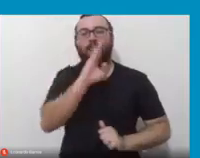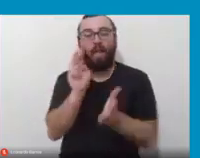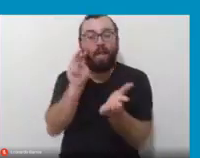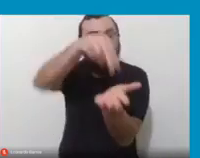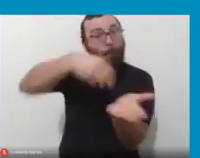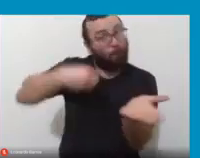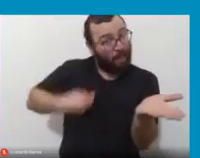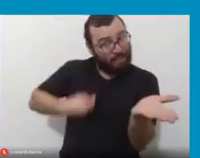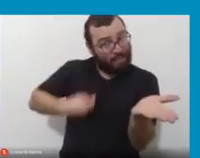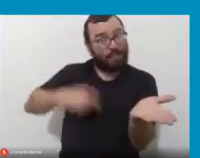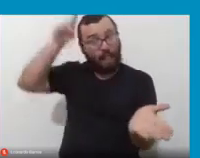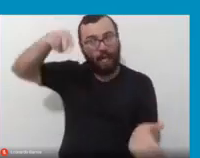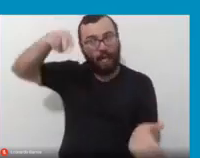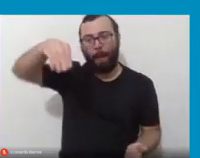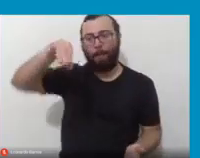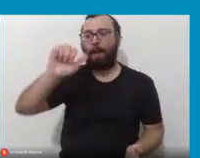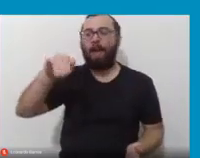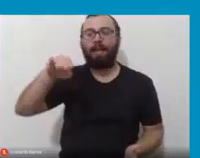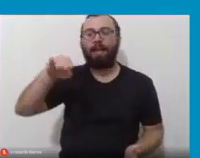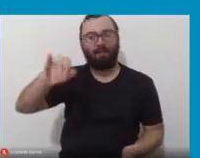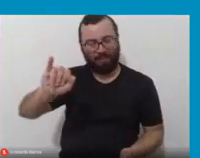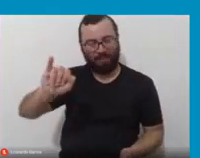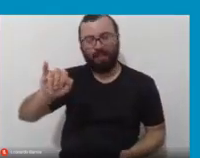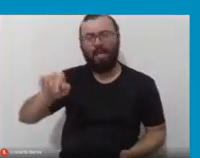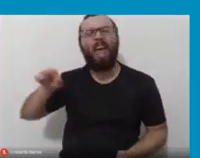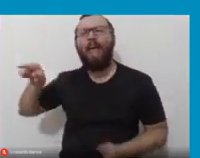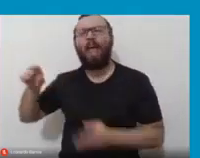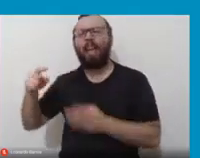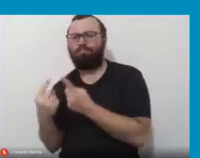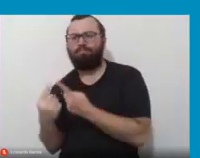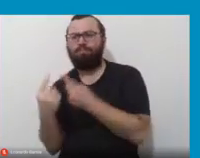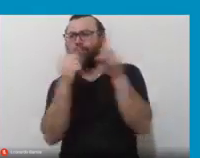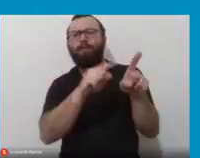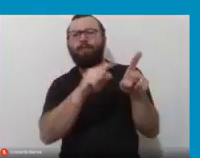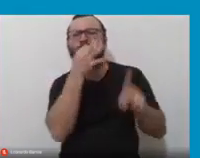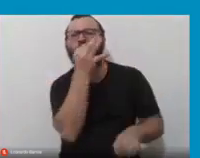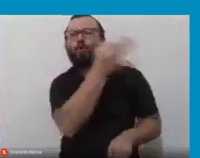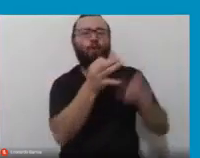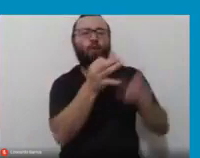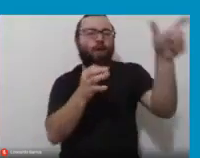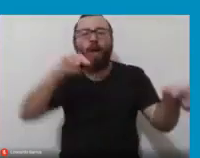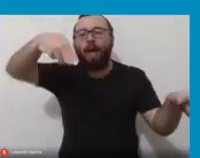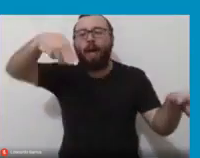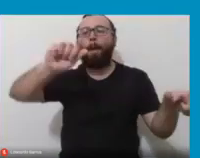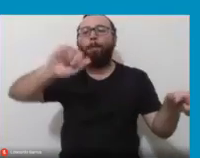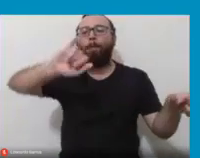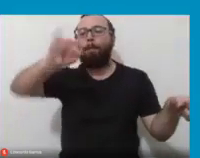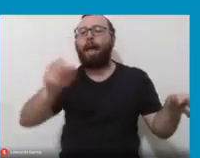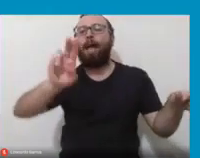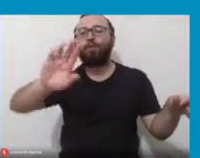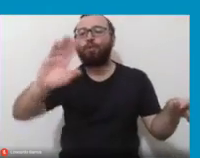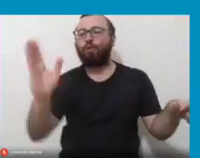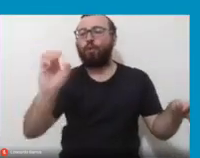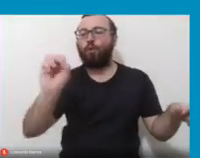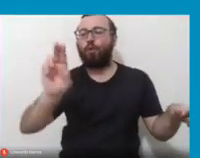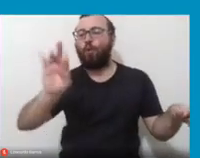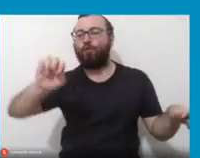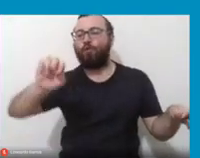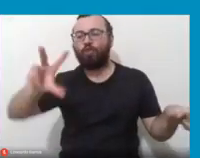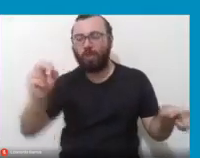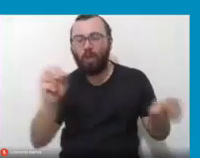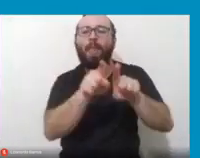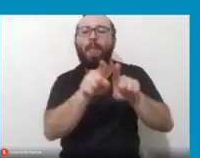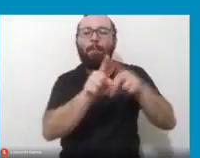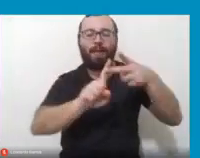em Miami. E aí ele criticou a Maju Coutinho, apresentadora da Globo, e criticou a Thelma, que estava no Big